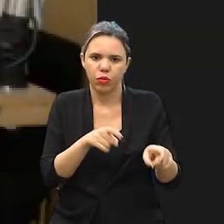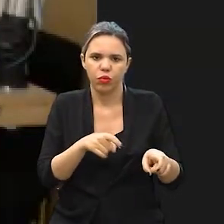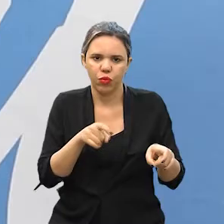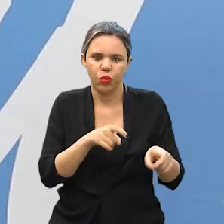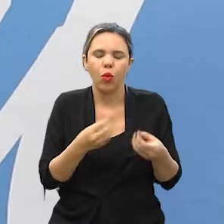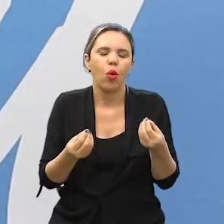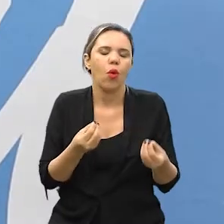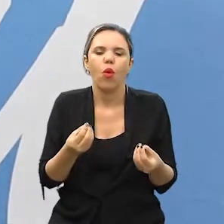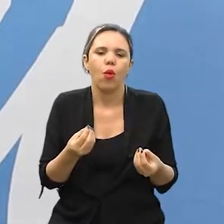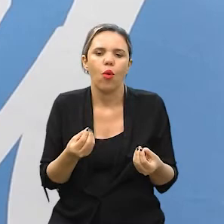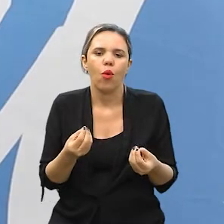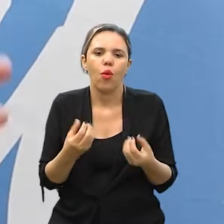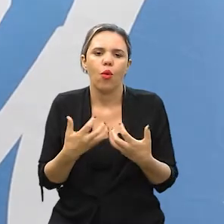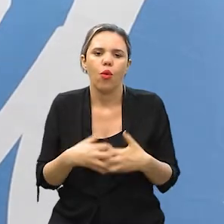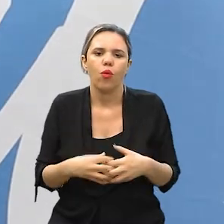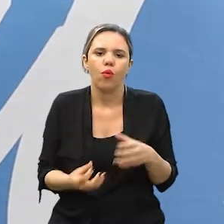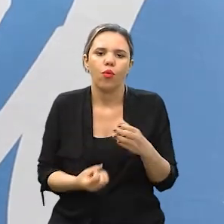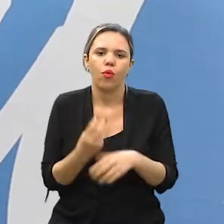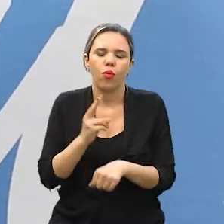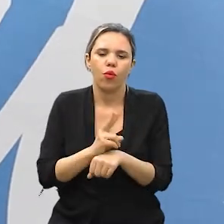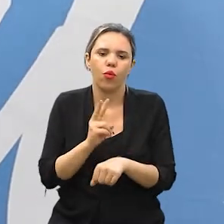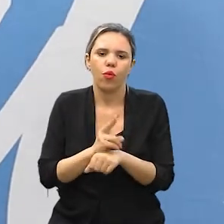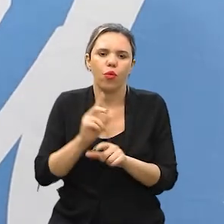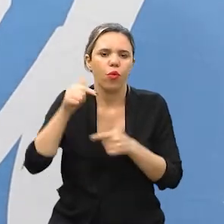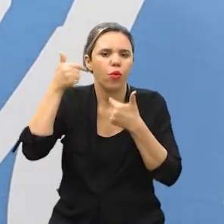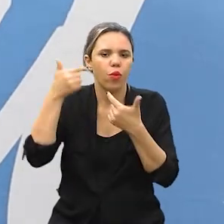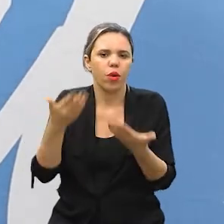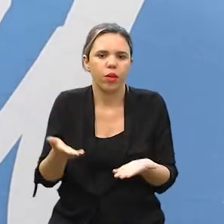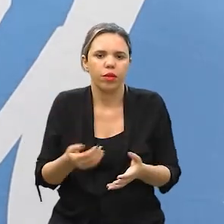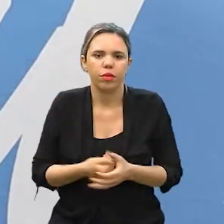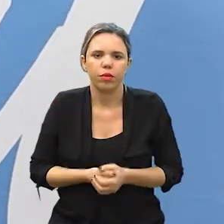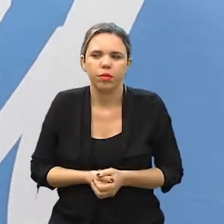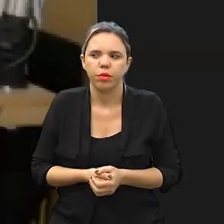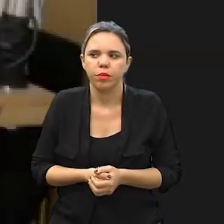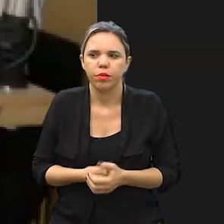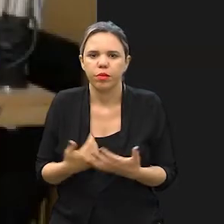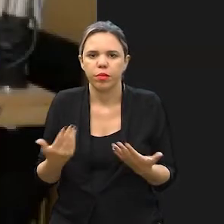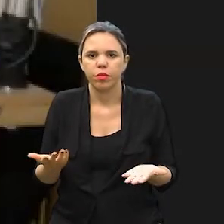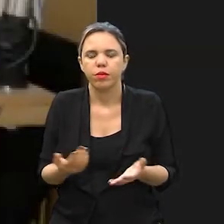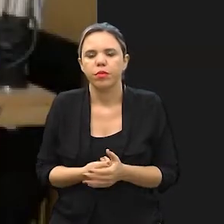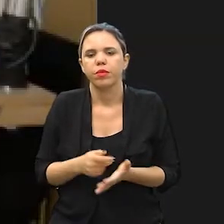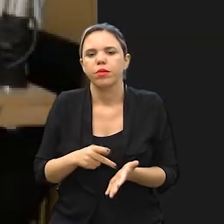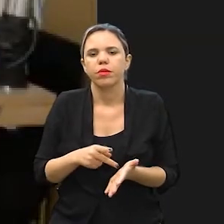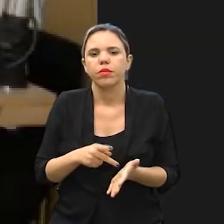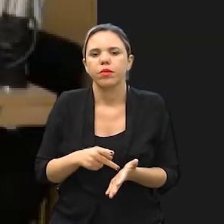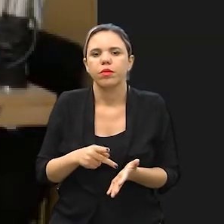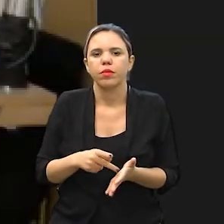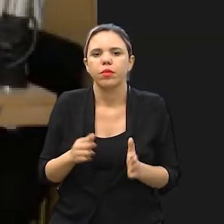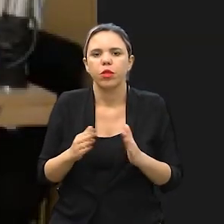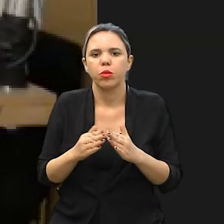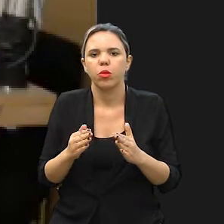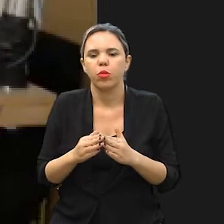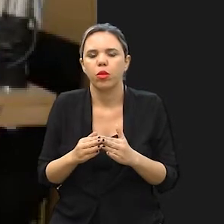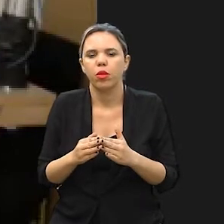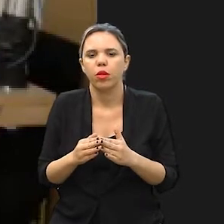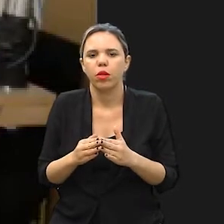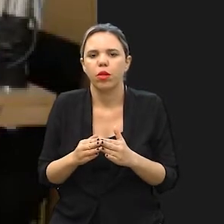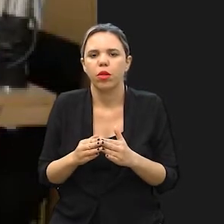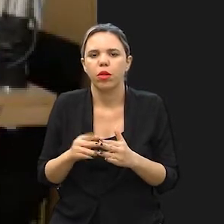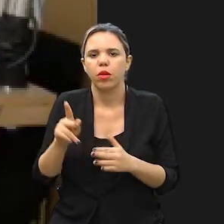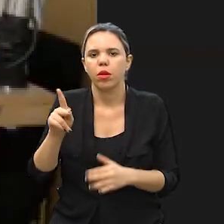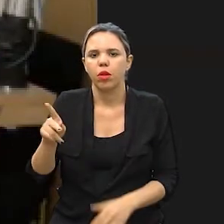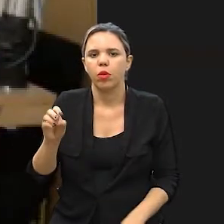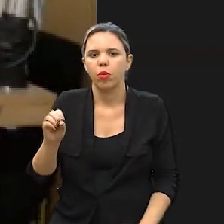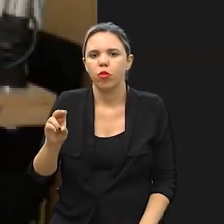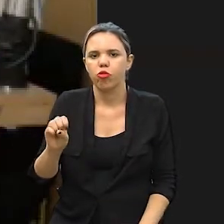também. Como é que funcionou a criação desse personagem? Então, na verdade, eu moro em Pouso Alegre agora há